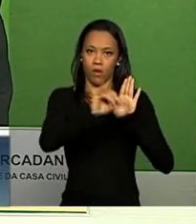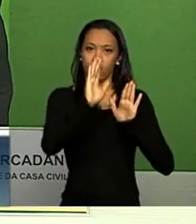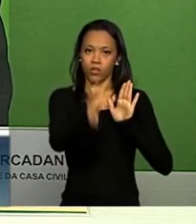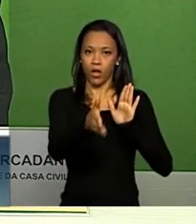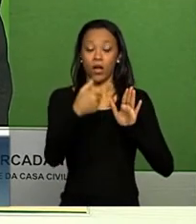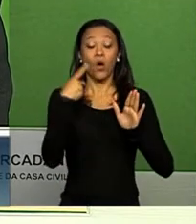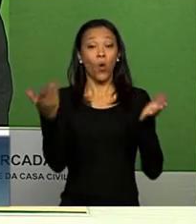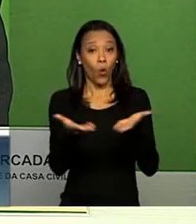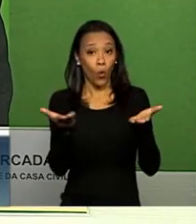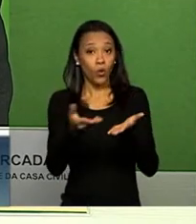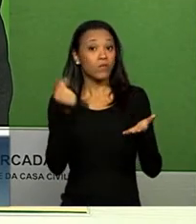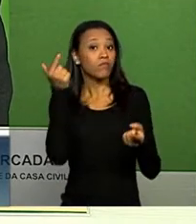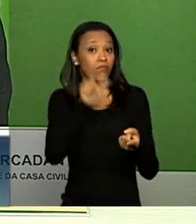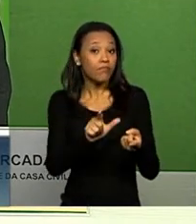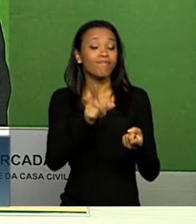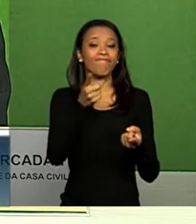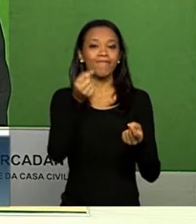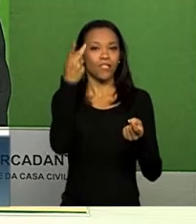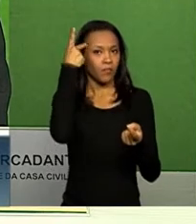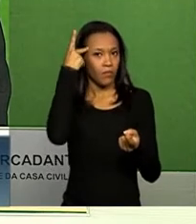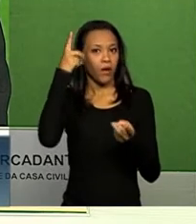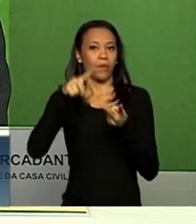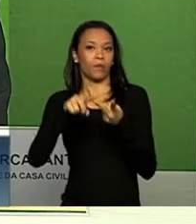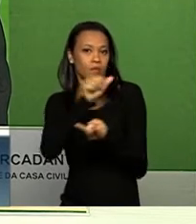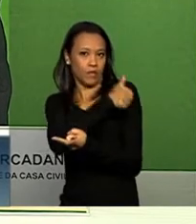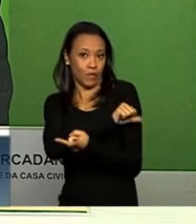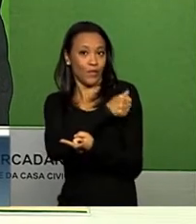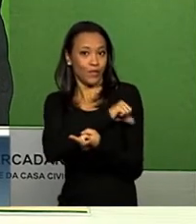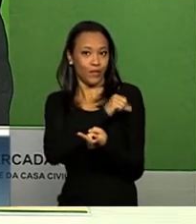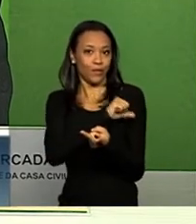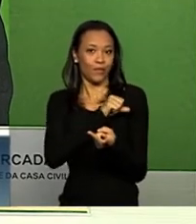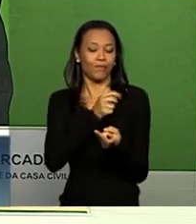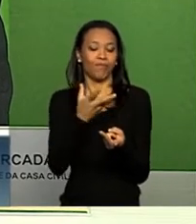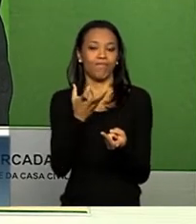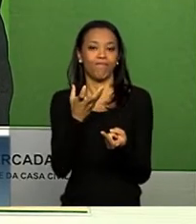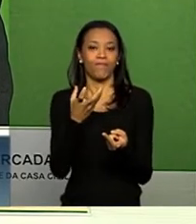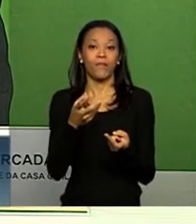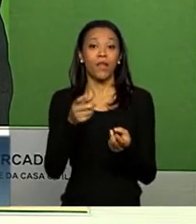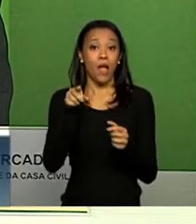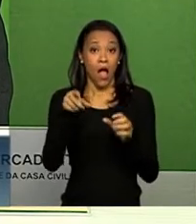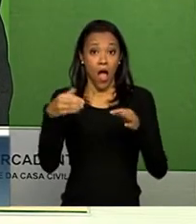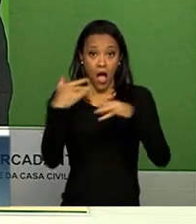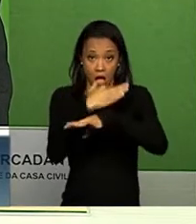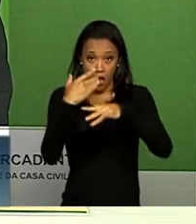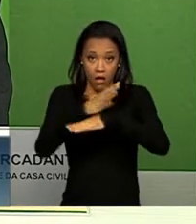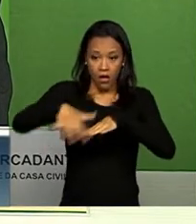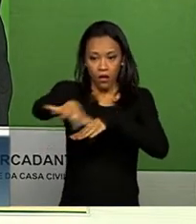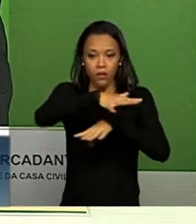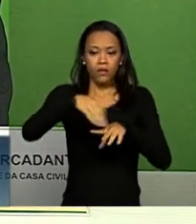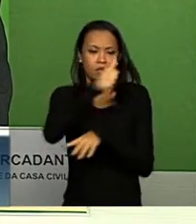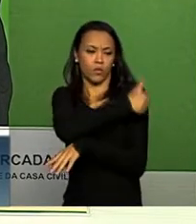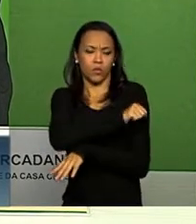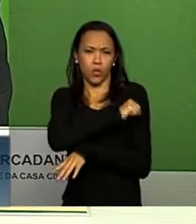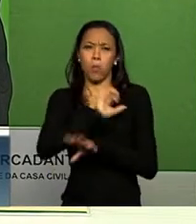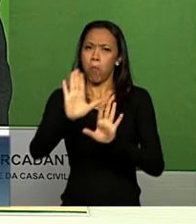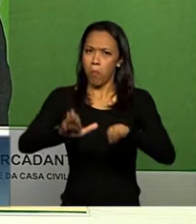cidade de São Paulo e a cidade do Rio de Janeiro. A cidade do Rio de Janeiro, ela melhorou muito a sua situação